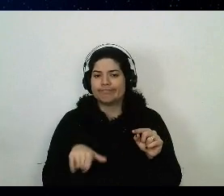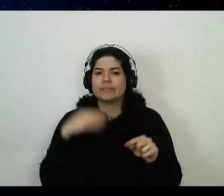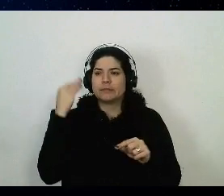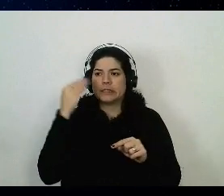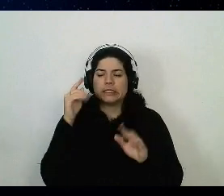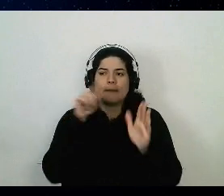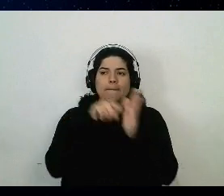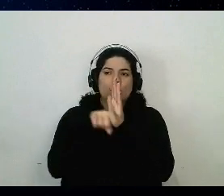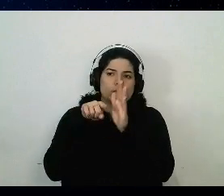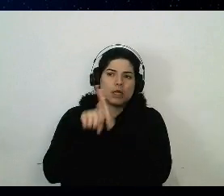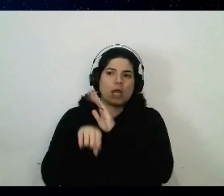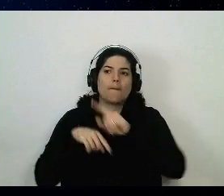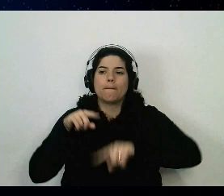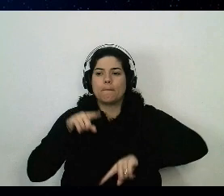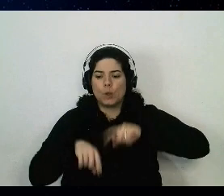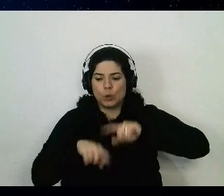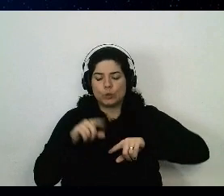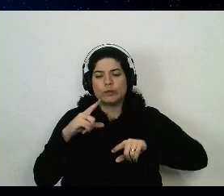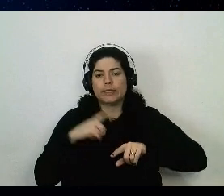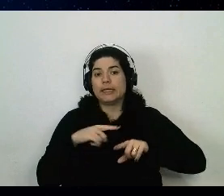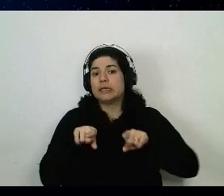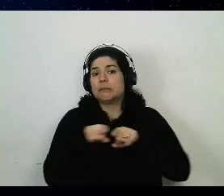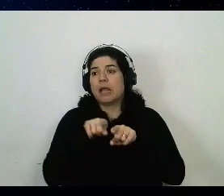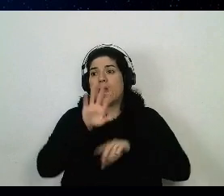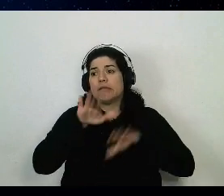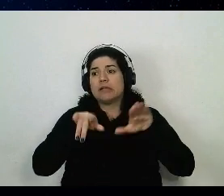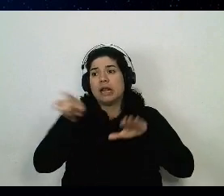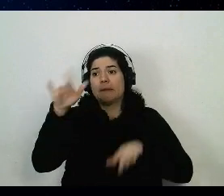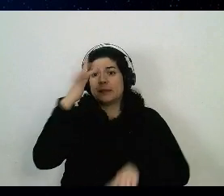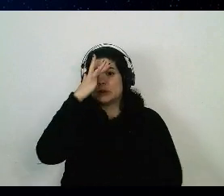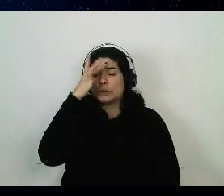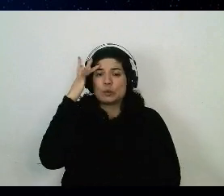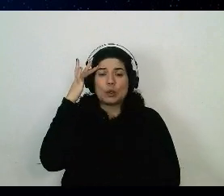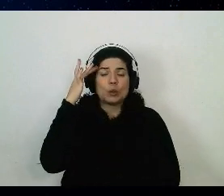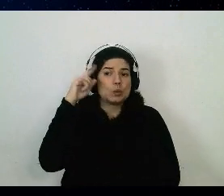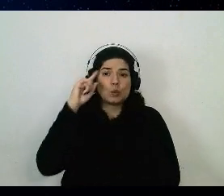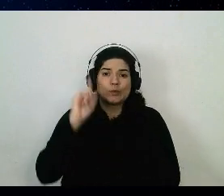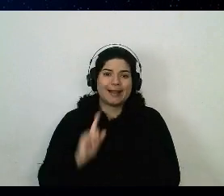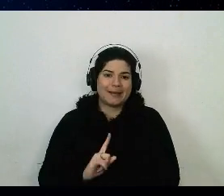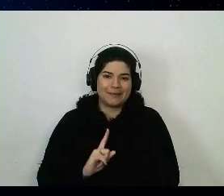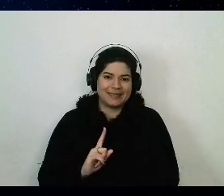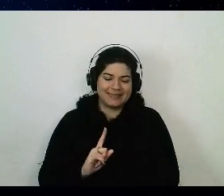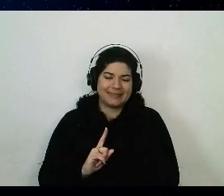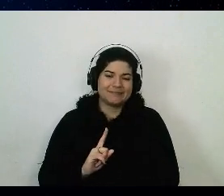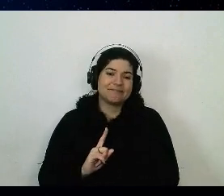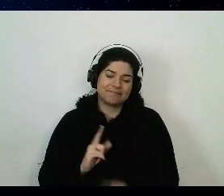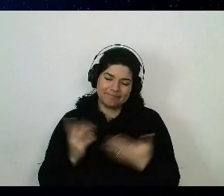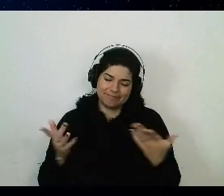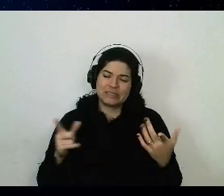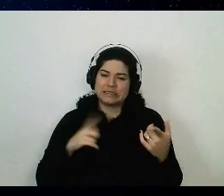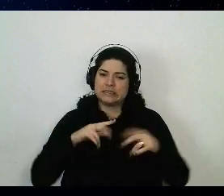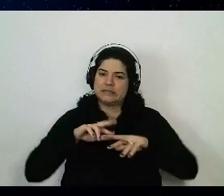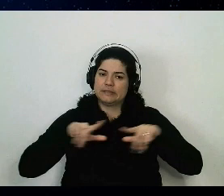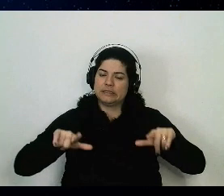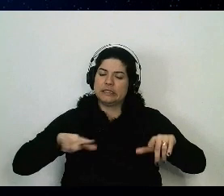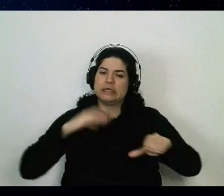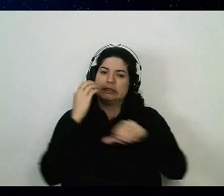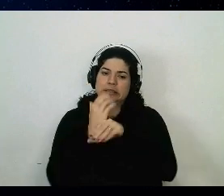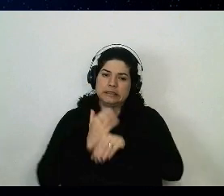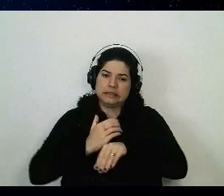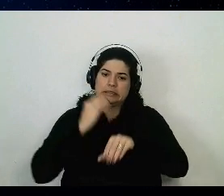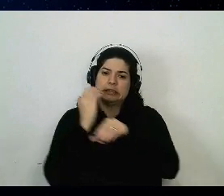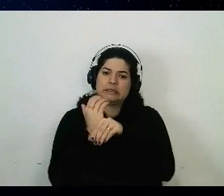os produtos que nós temos e as pessoas não saberem direito o que a gente entrega. E aí entra, claro, várias falhas de comunicação e de processos no meio da